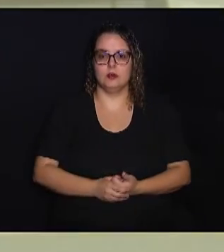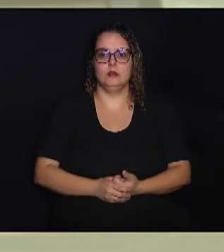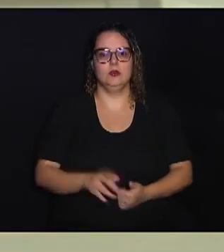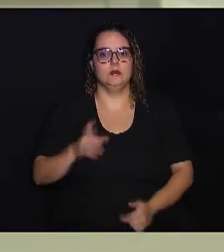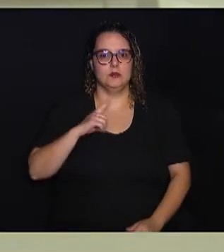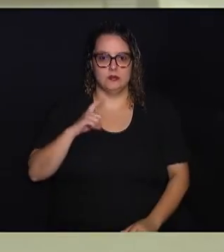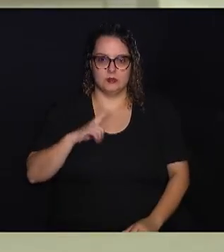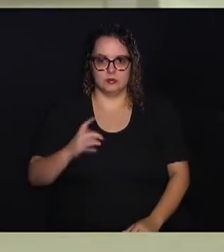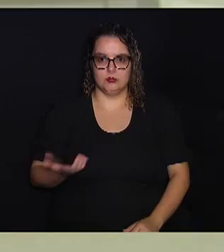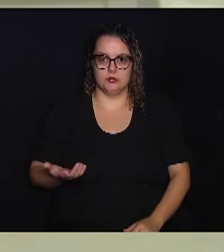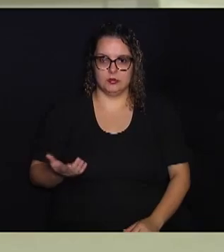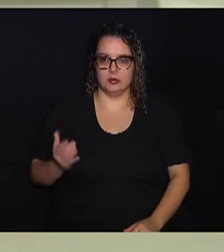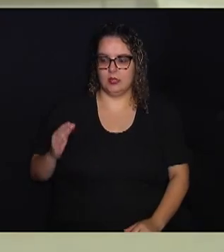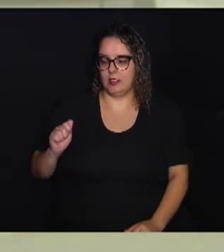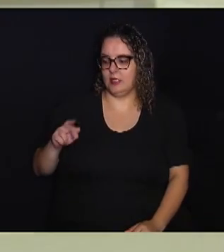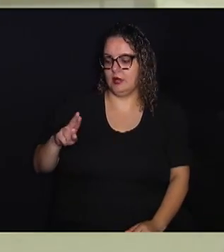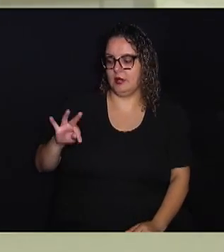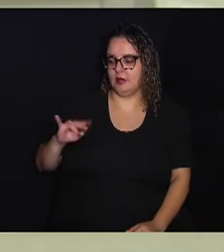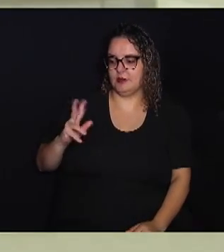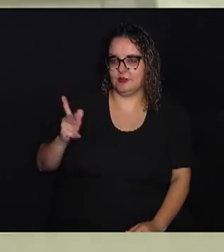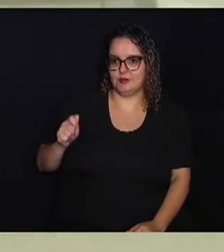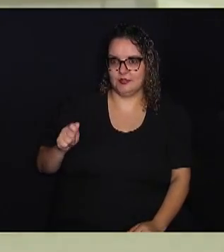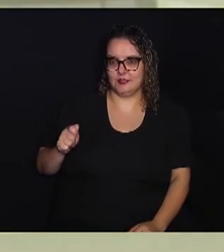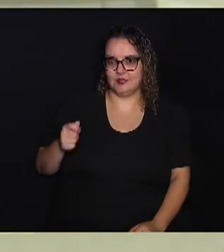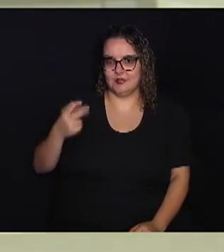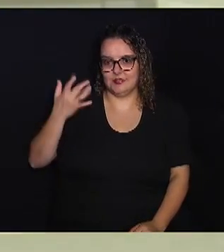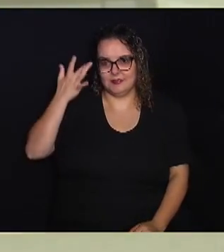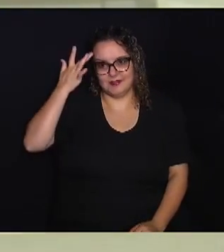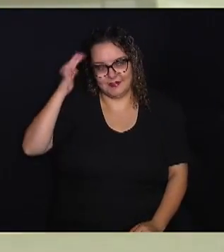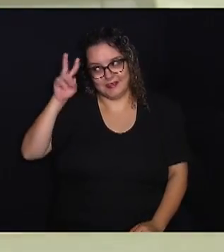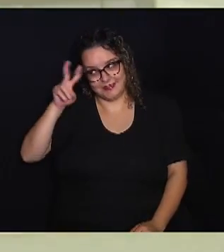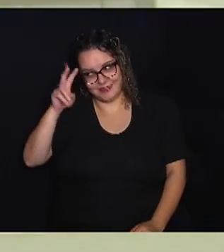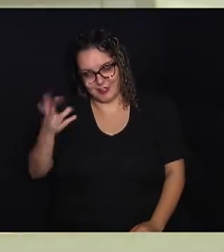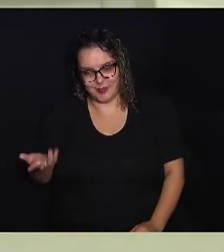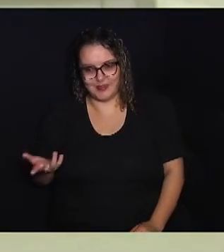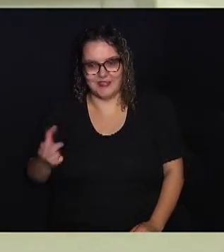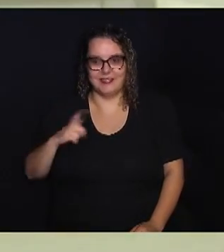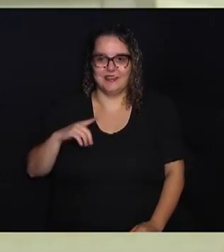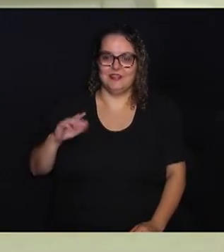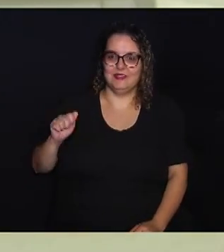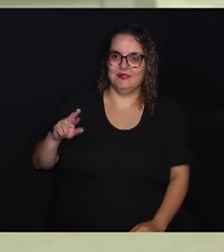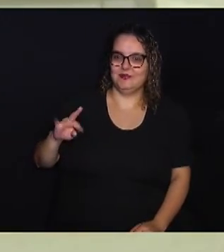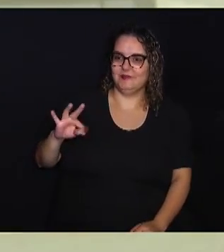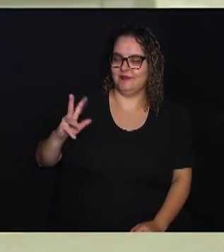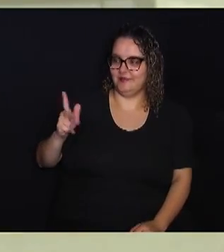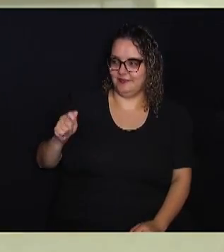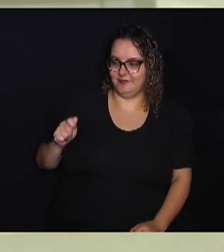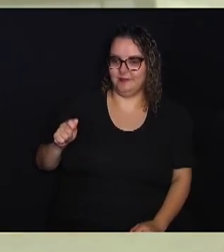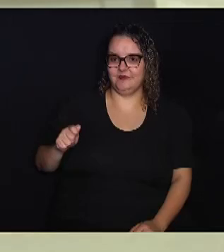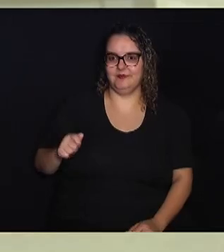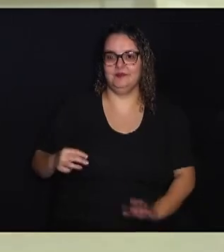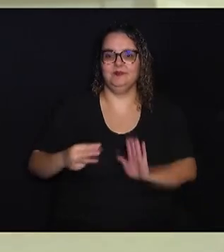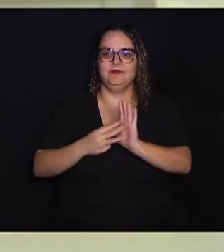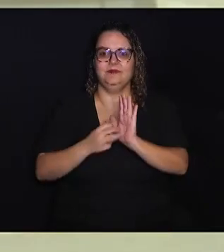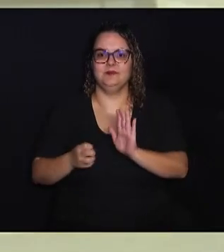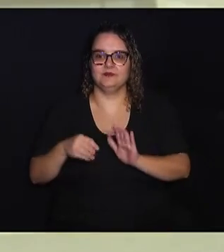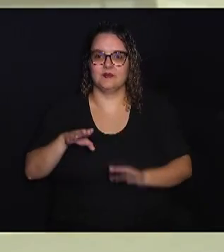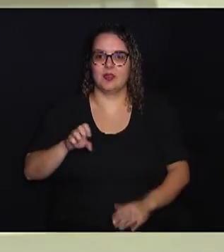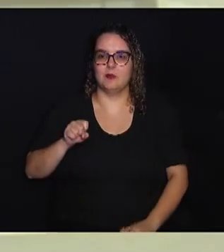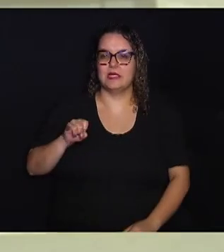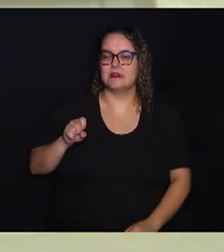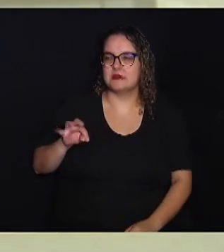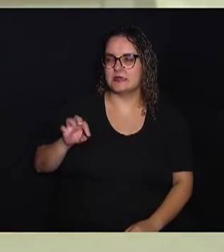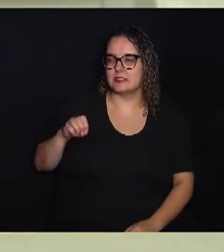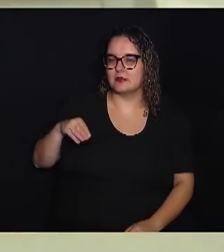tínhamos uma cartilha, não sei se você se recorda, nós tínhamos uma cartilha onde a metodologia era mais